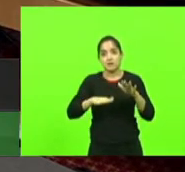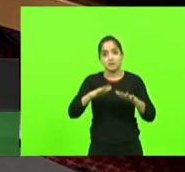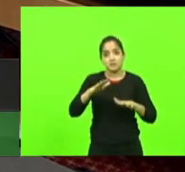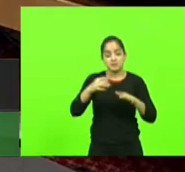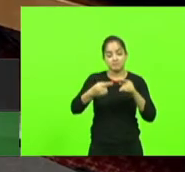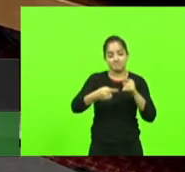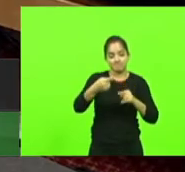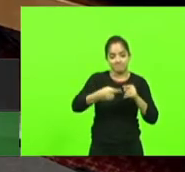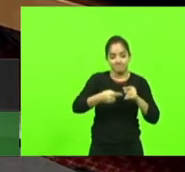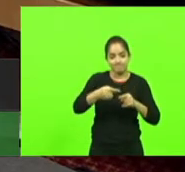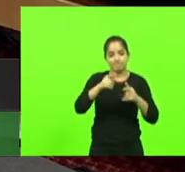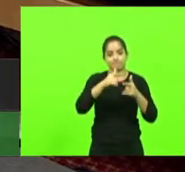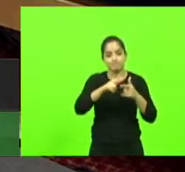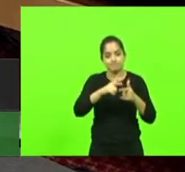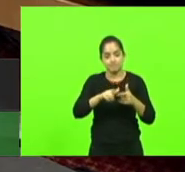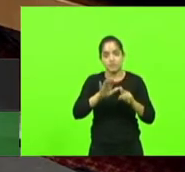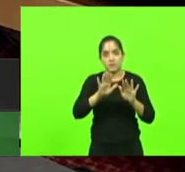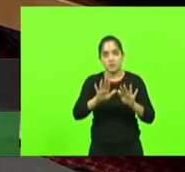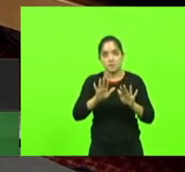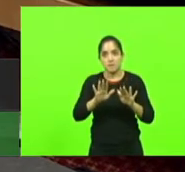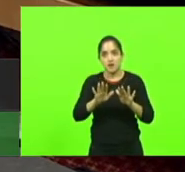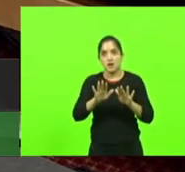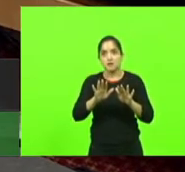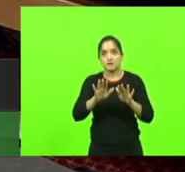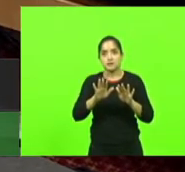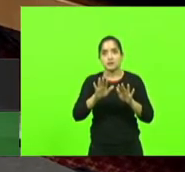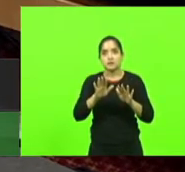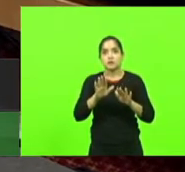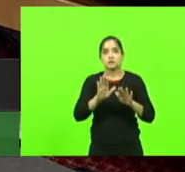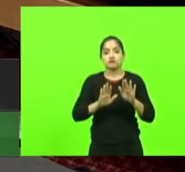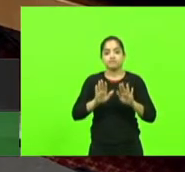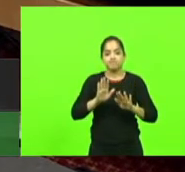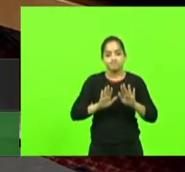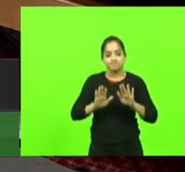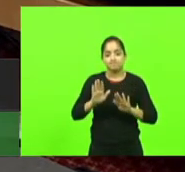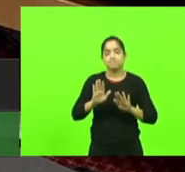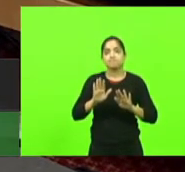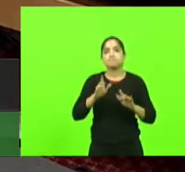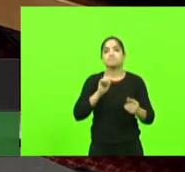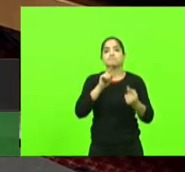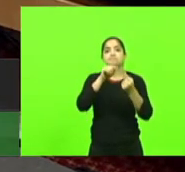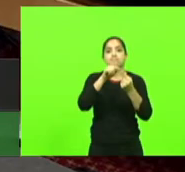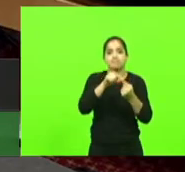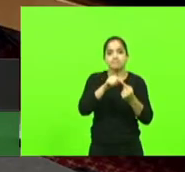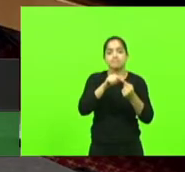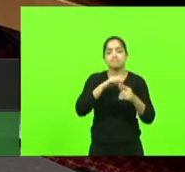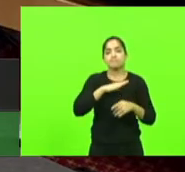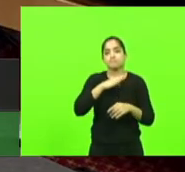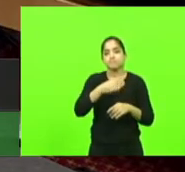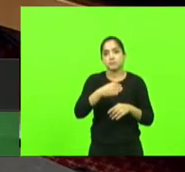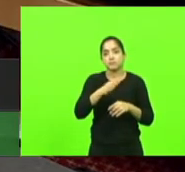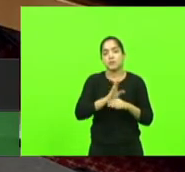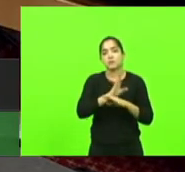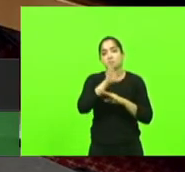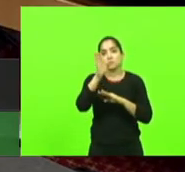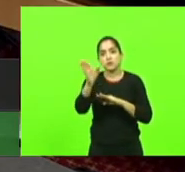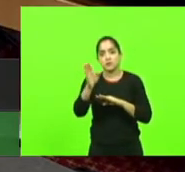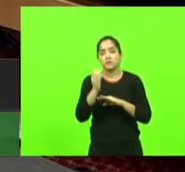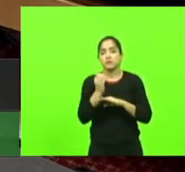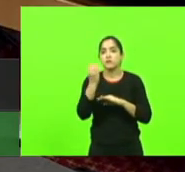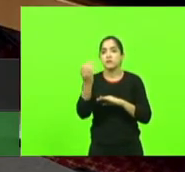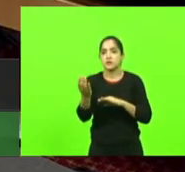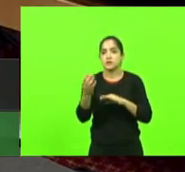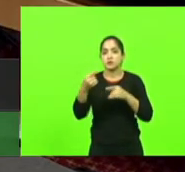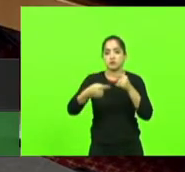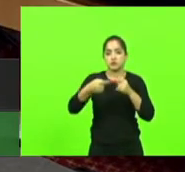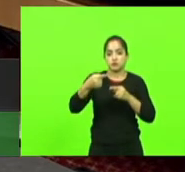políticas, mas o governador nunca arredou o pé desse objetivo, tendo que ir a Brasília discutir o